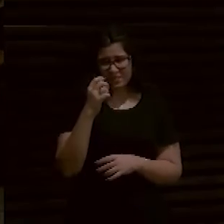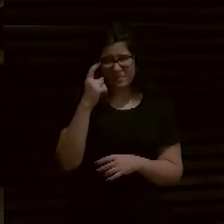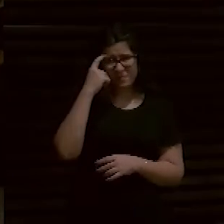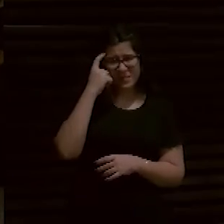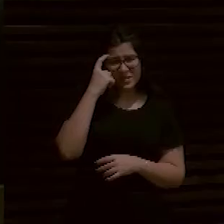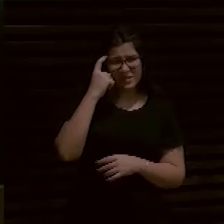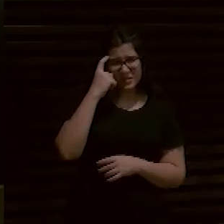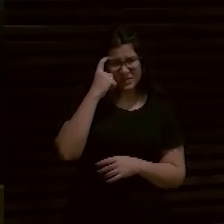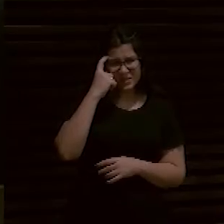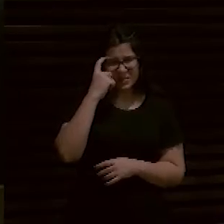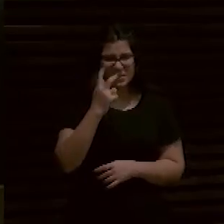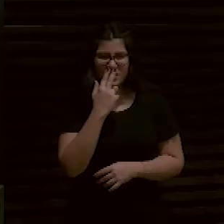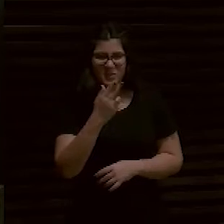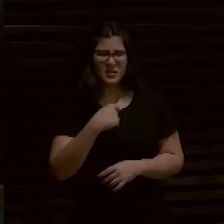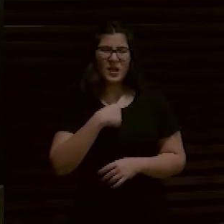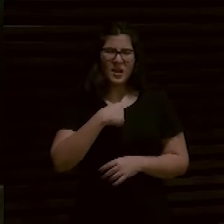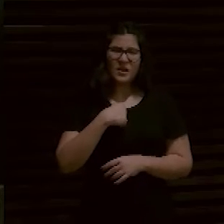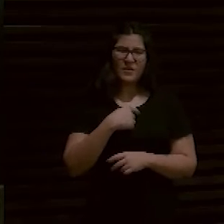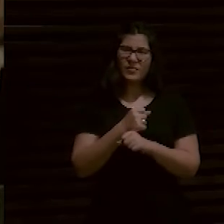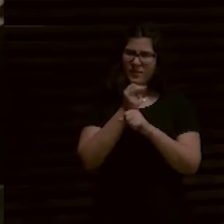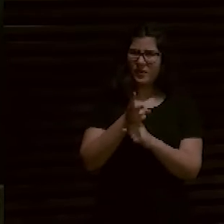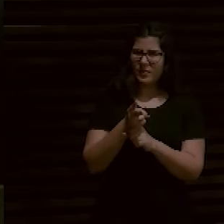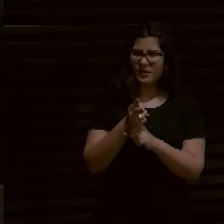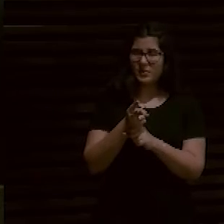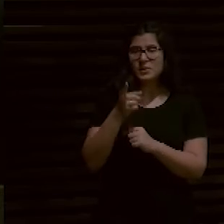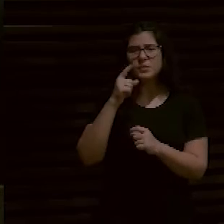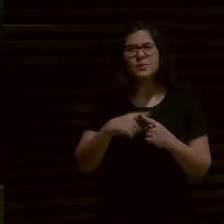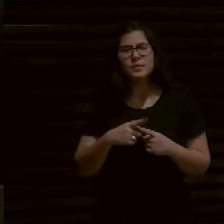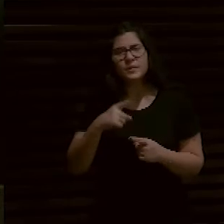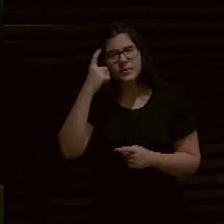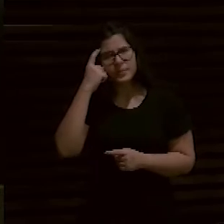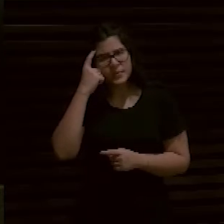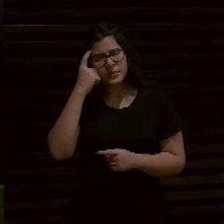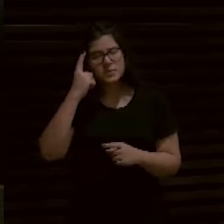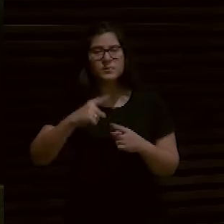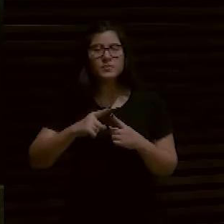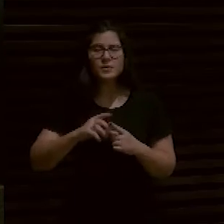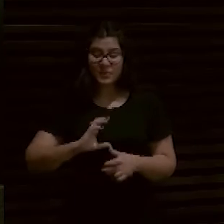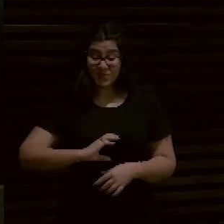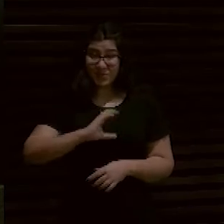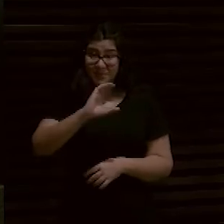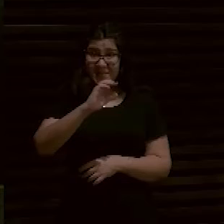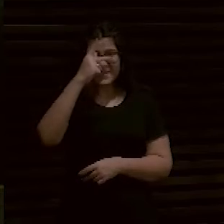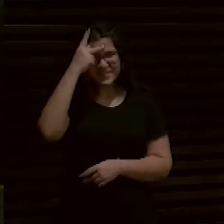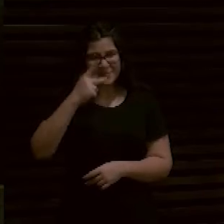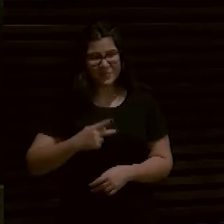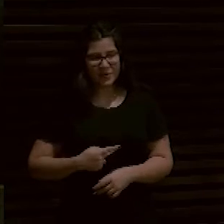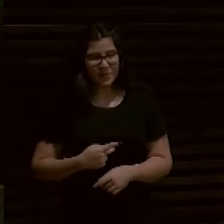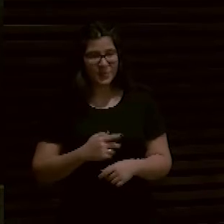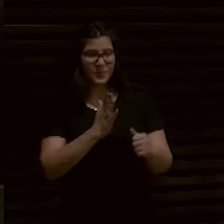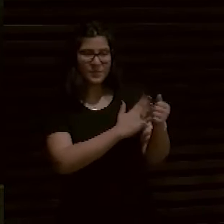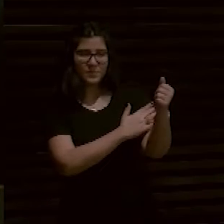forte. Por que ele pensa que é forte? Porque ele confia em quê? No seu